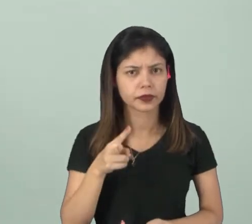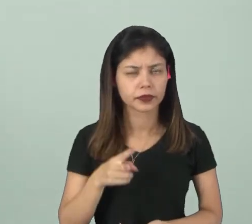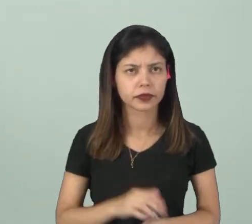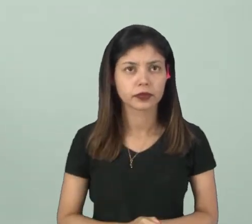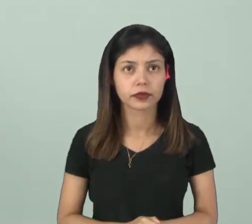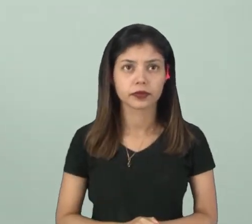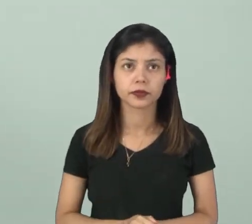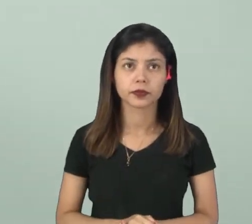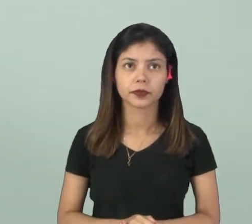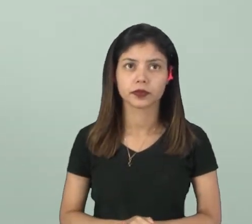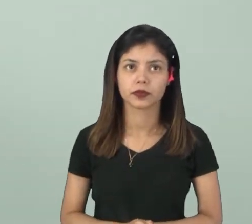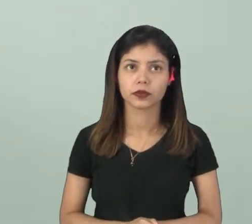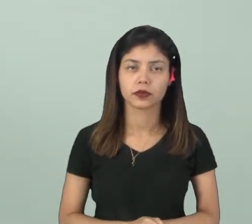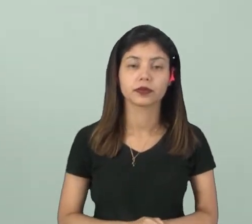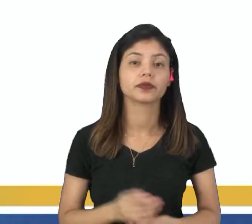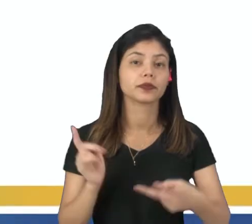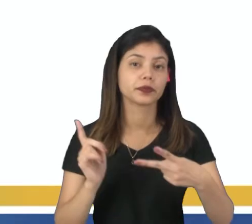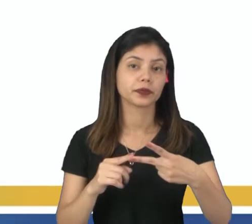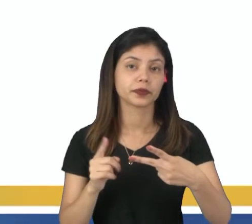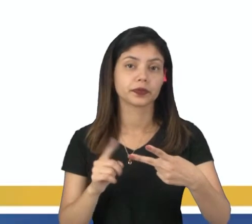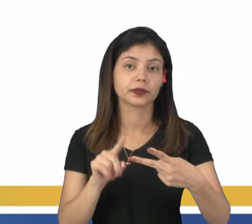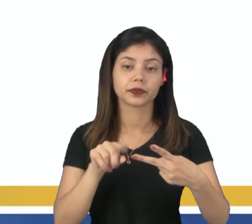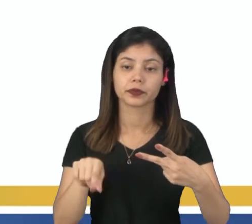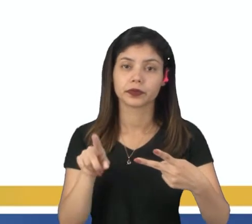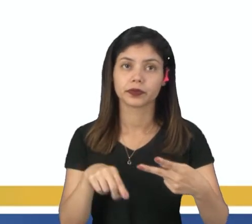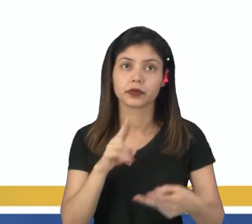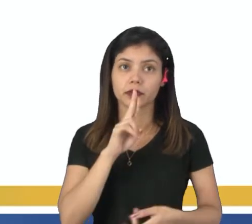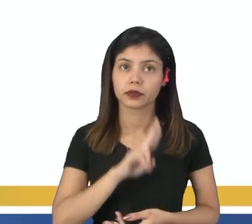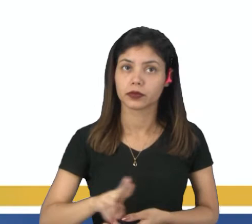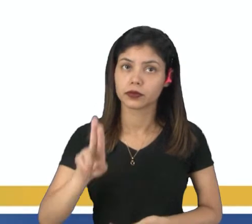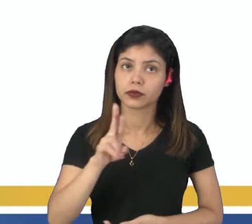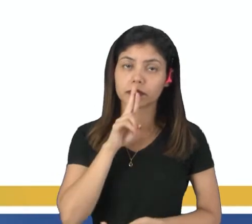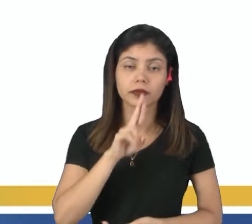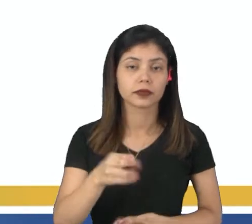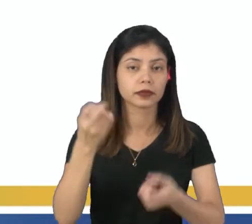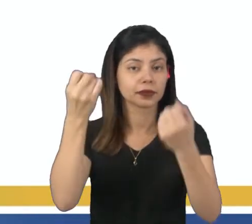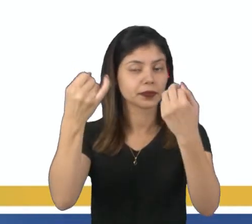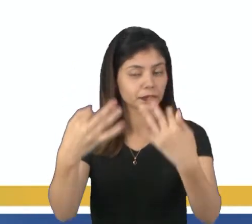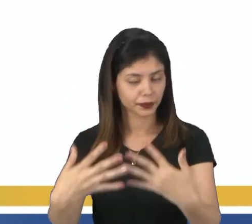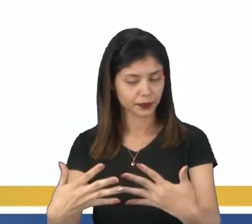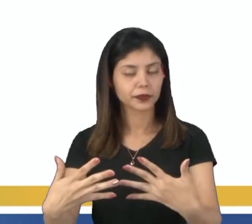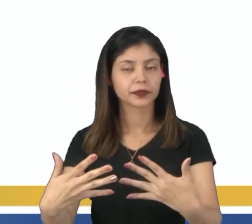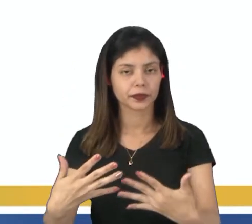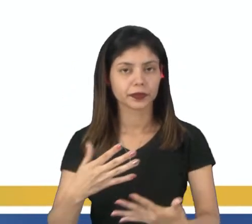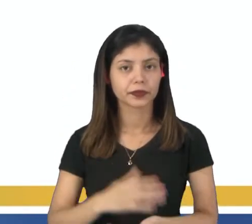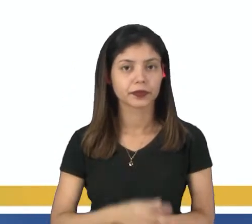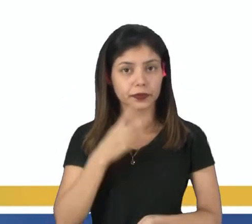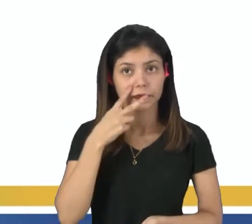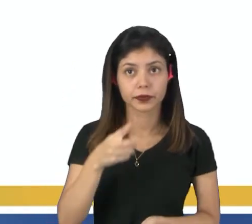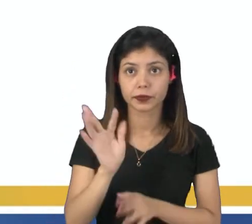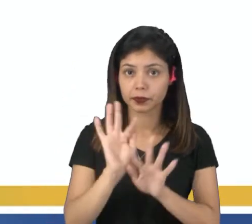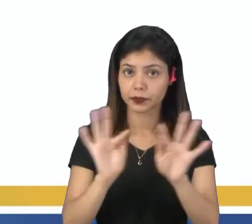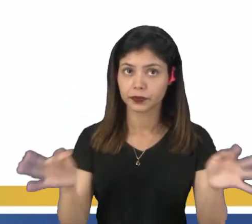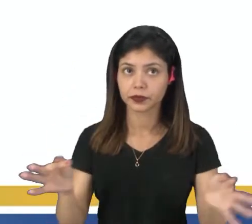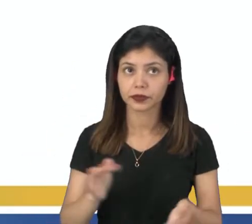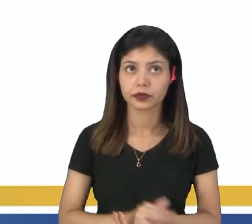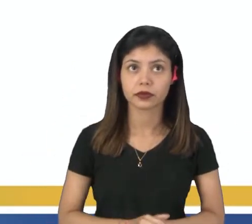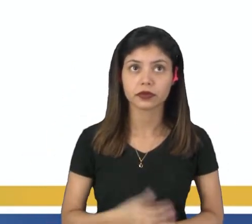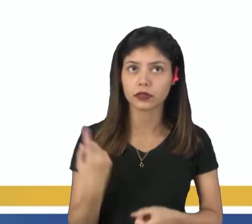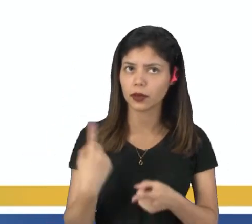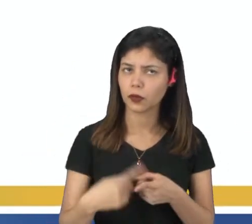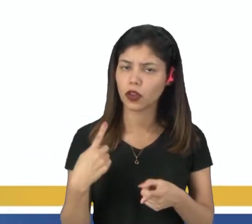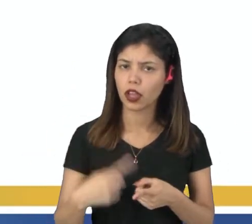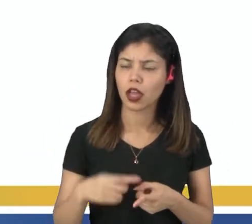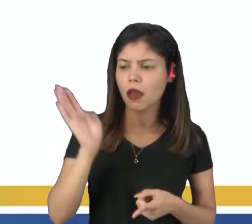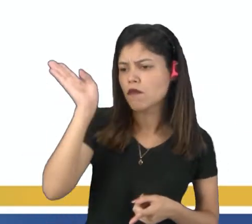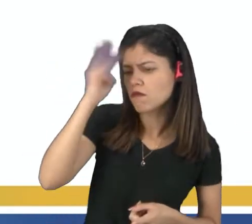resposta? Vamos lá. Usado em respostas e em explicações. Veja a frase. Porque ele